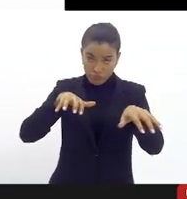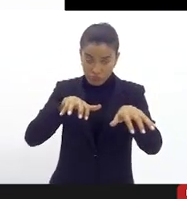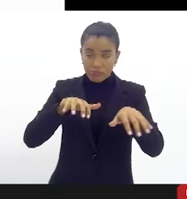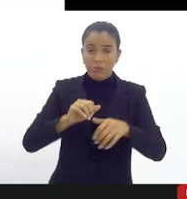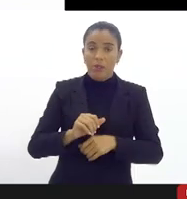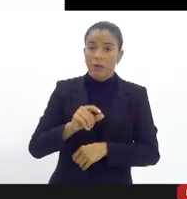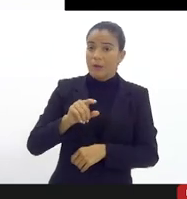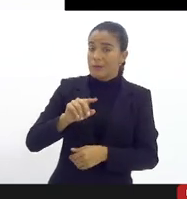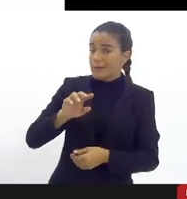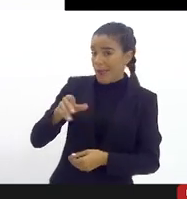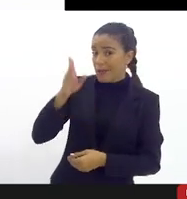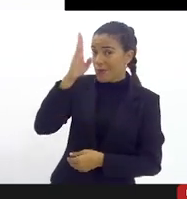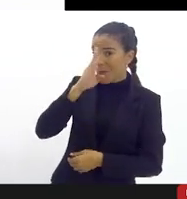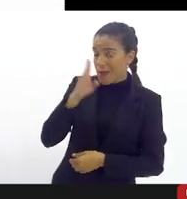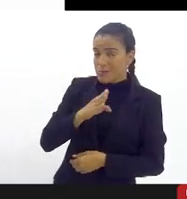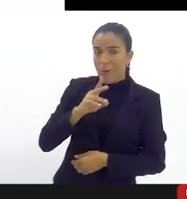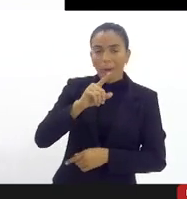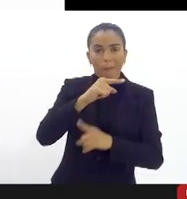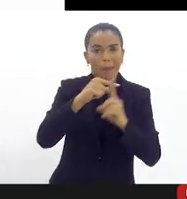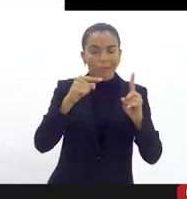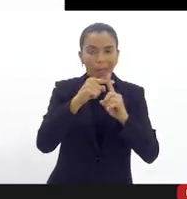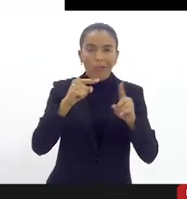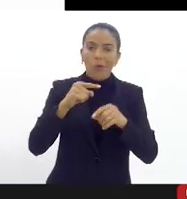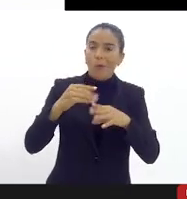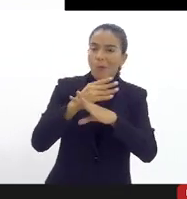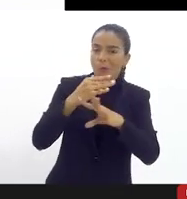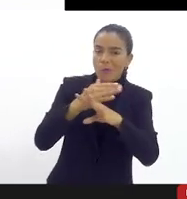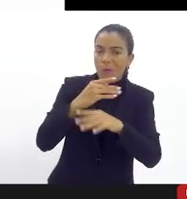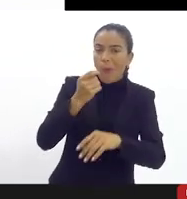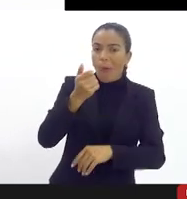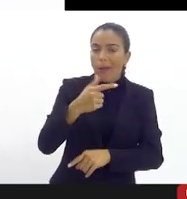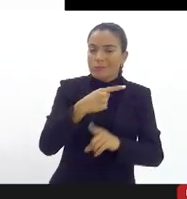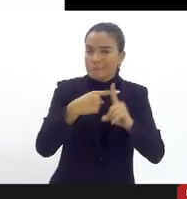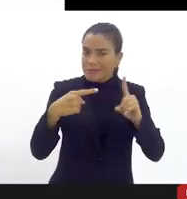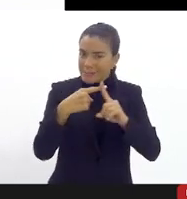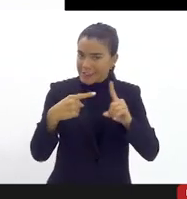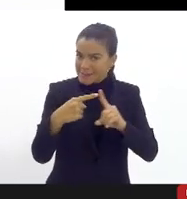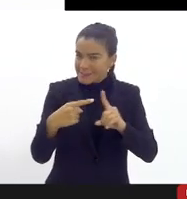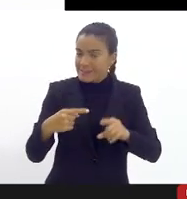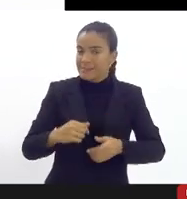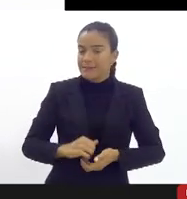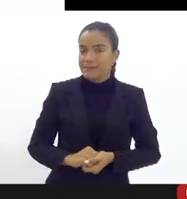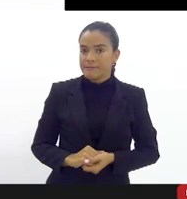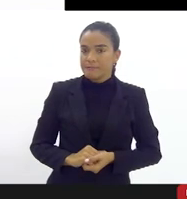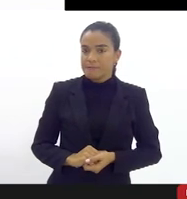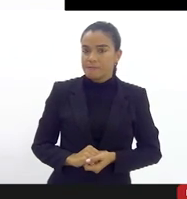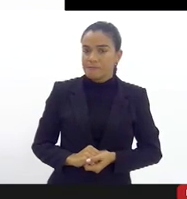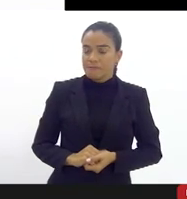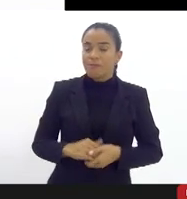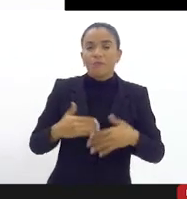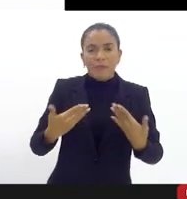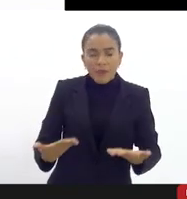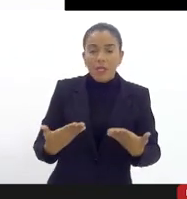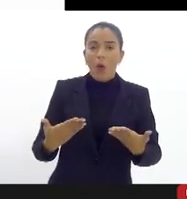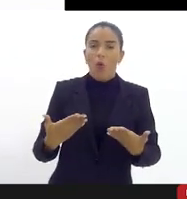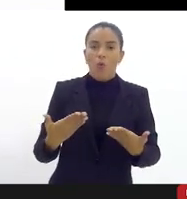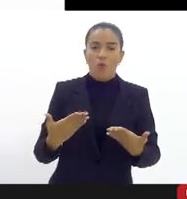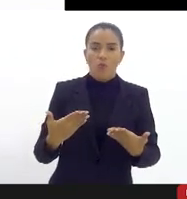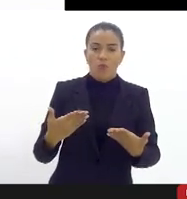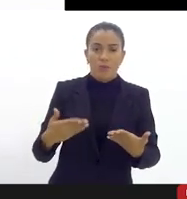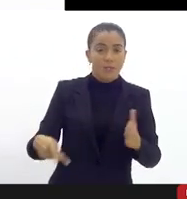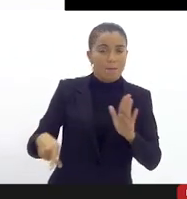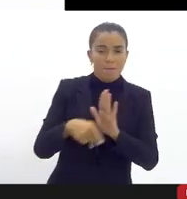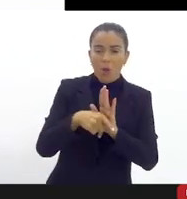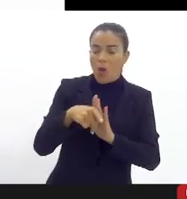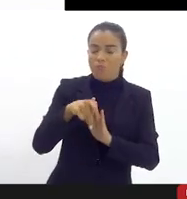do Brasil mais da metade no caso do município do Rio quase a metade Então isso é um fenômeno tipicamente